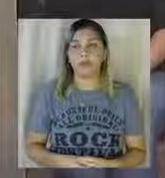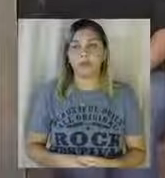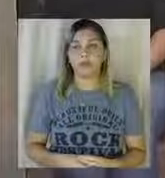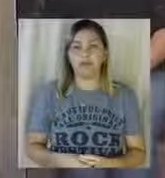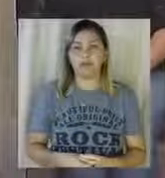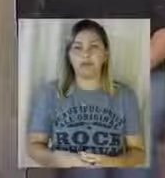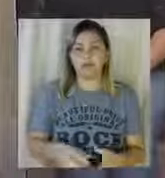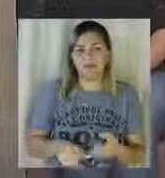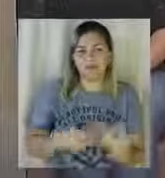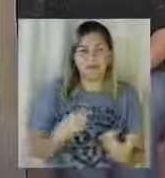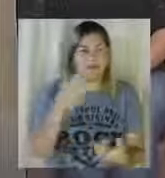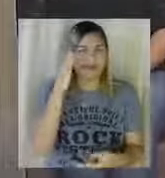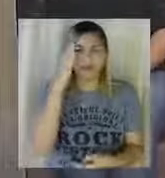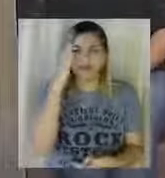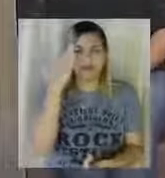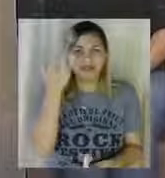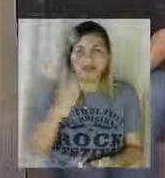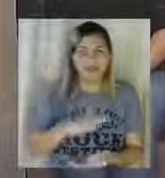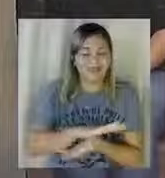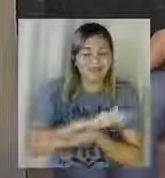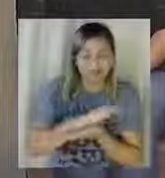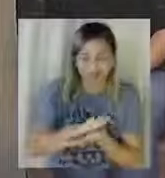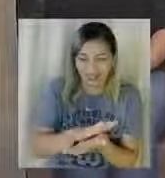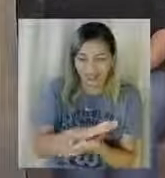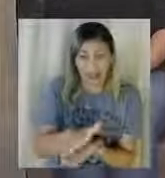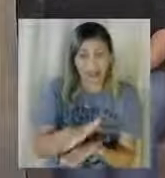sem entender nada. Como?